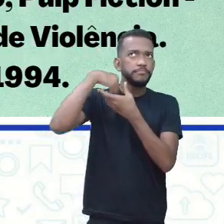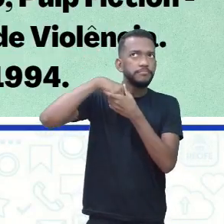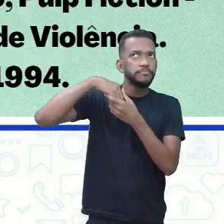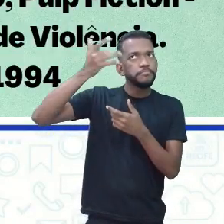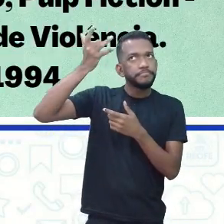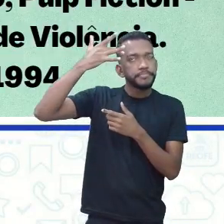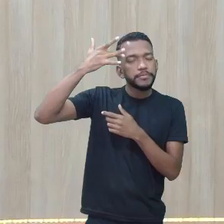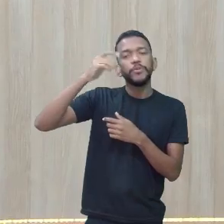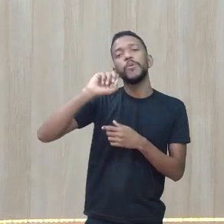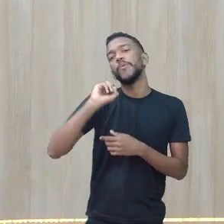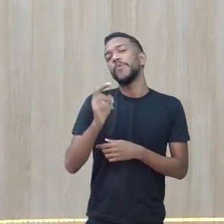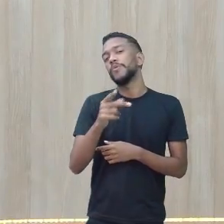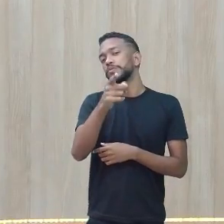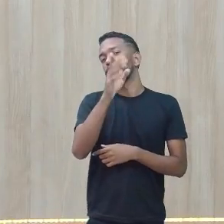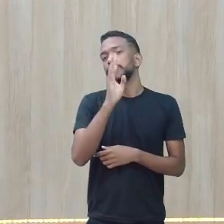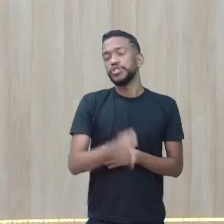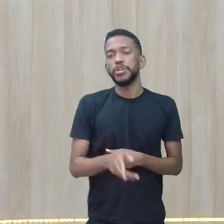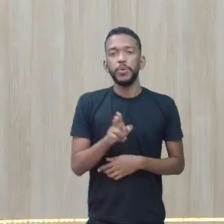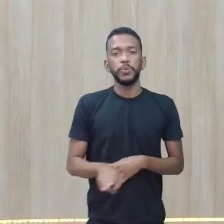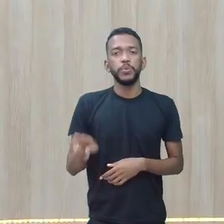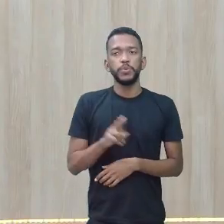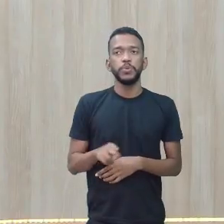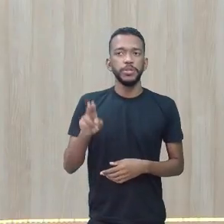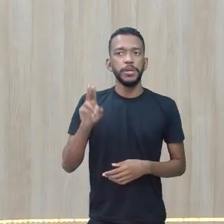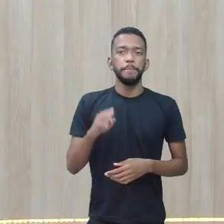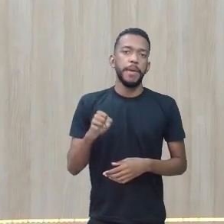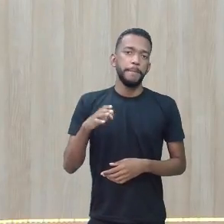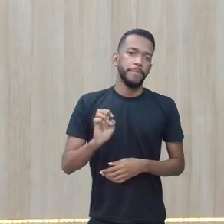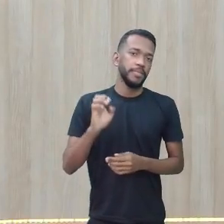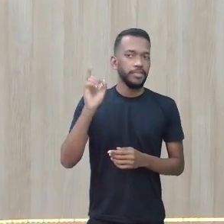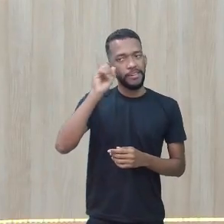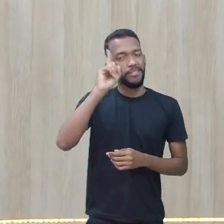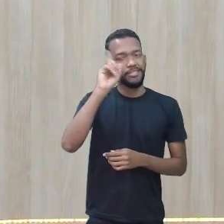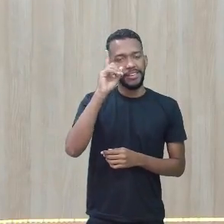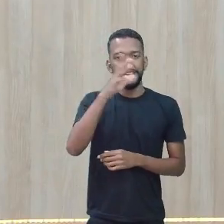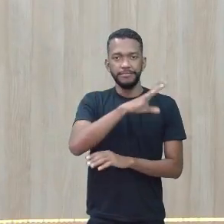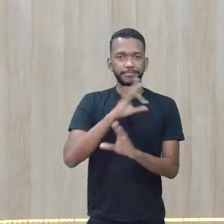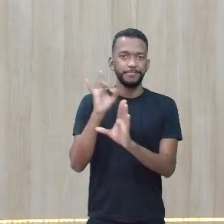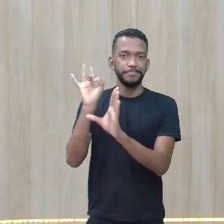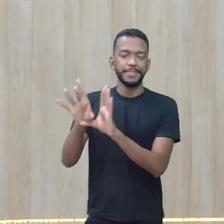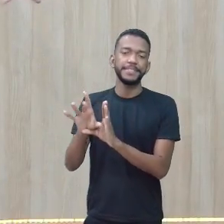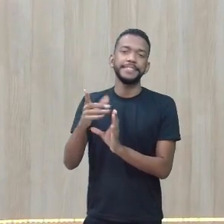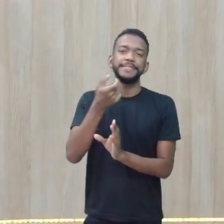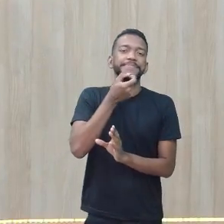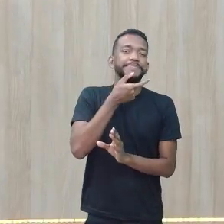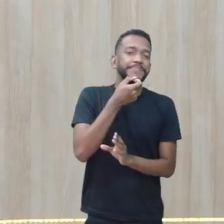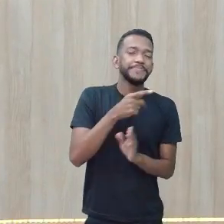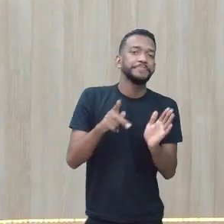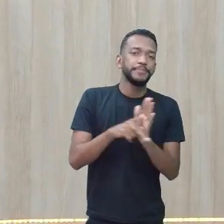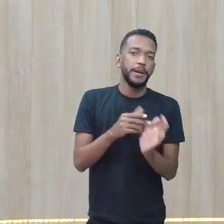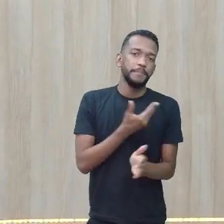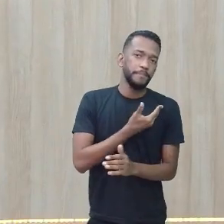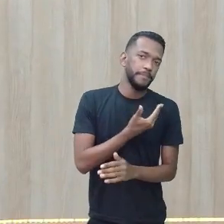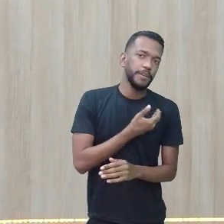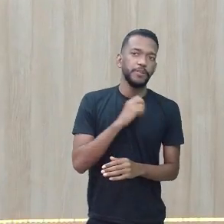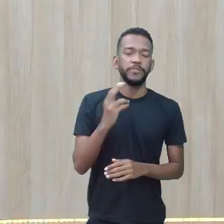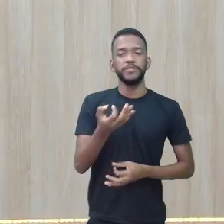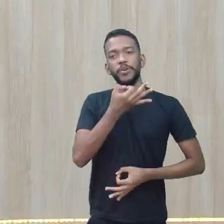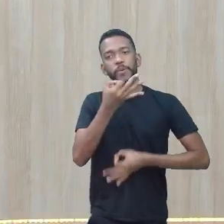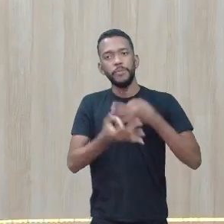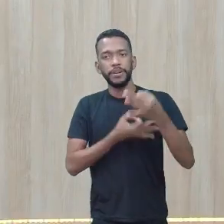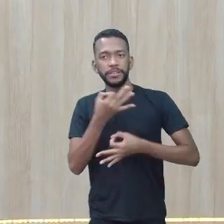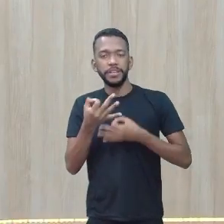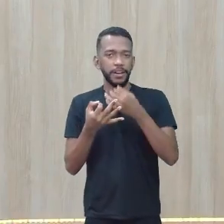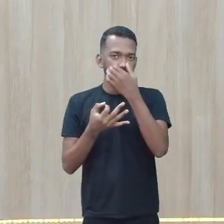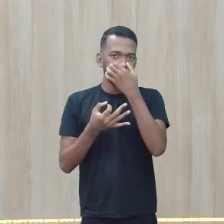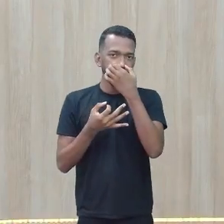conscientemente você já utiliza os memes no seu dia a dia, né? Para mandar um recado engraçado para um amigo, para fazer um comentário de